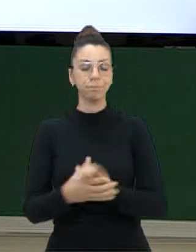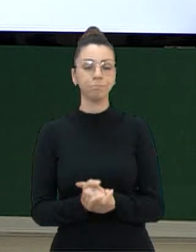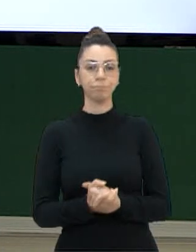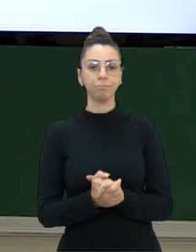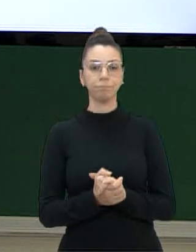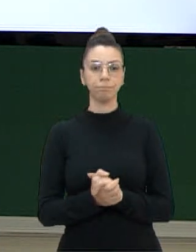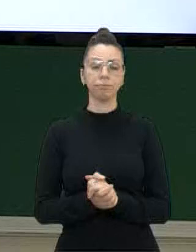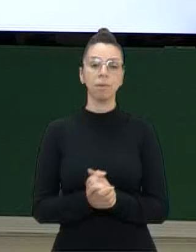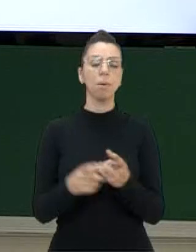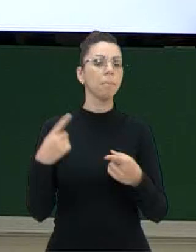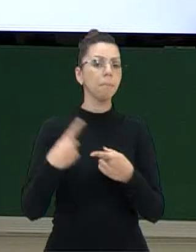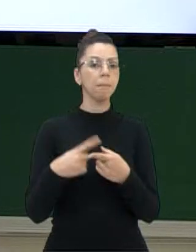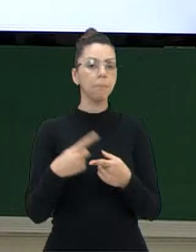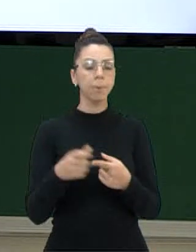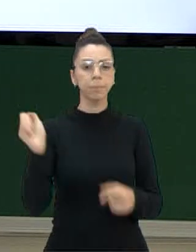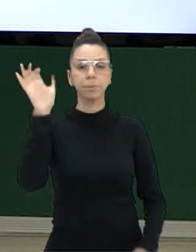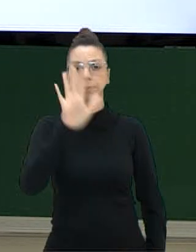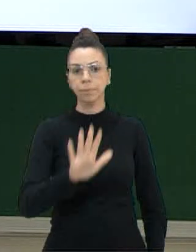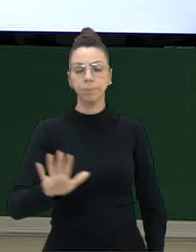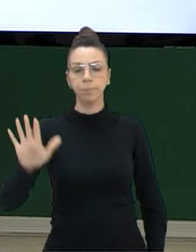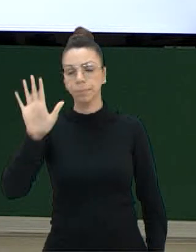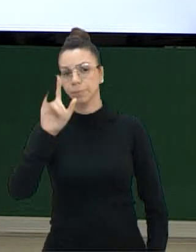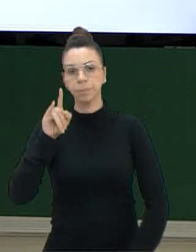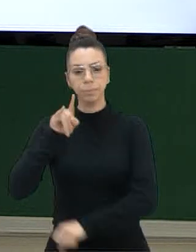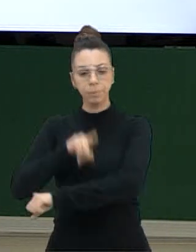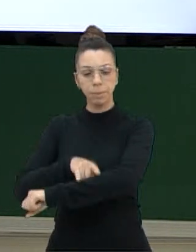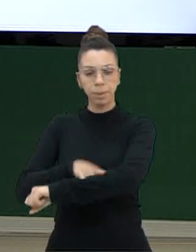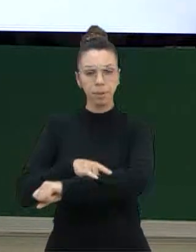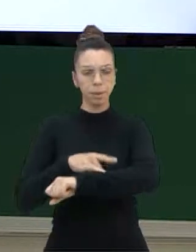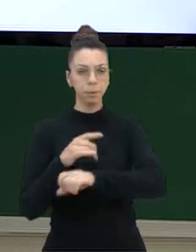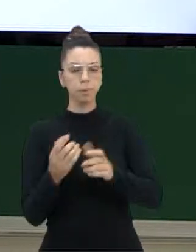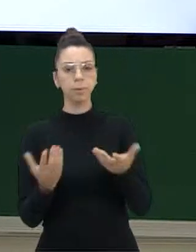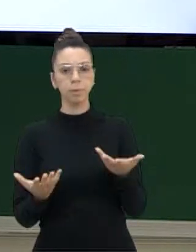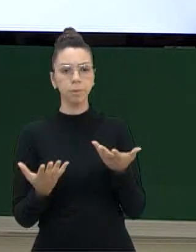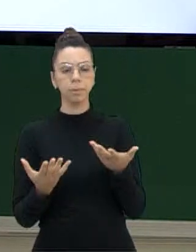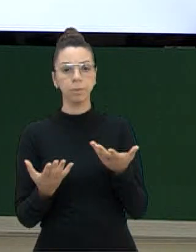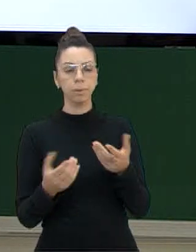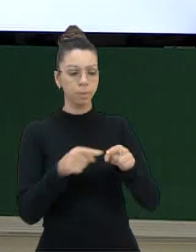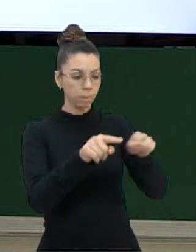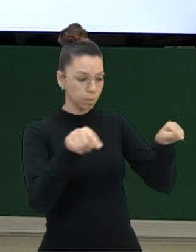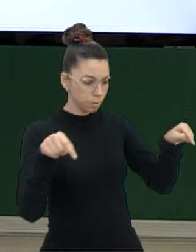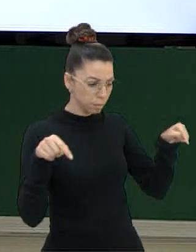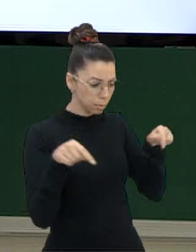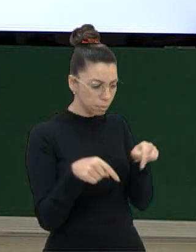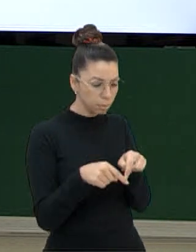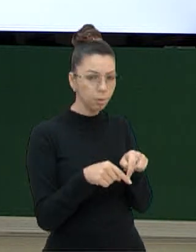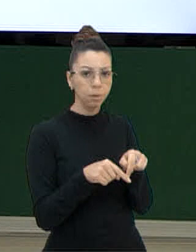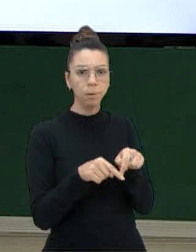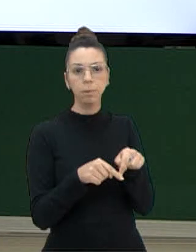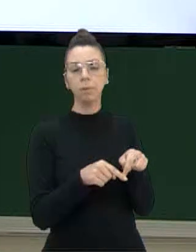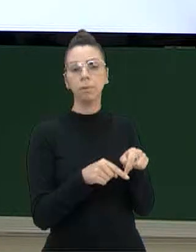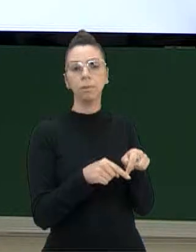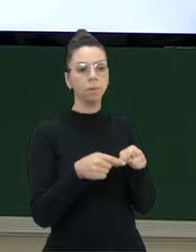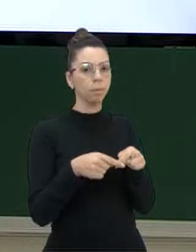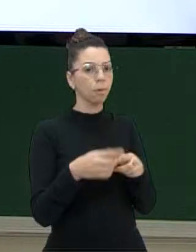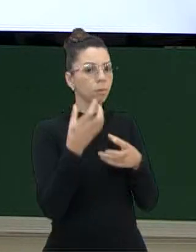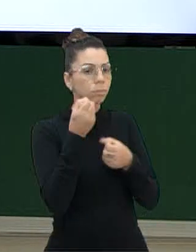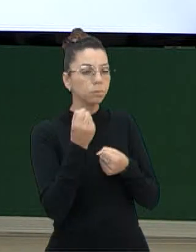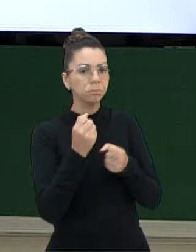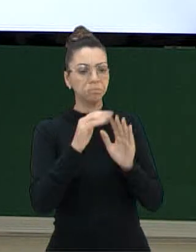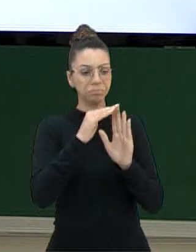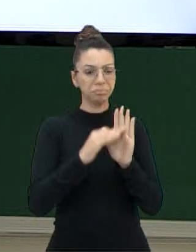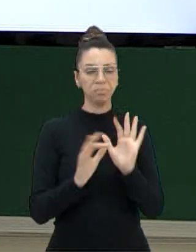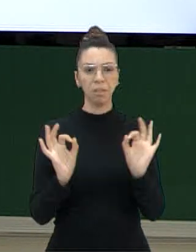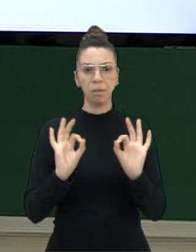consegue justificar por que naquelas imagens, né, do banheiro, o banho, sim? E o dormitório, a habitação, o quarto, nós não tínhamos muitos